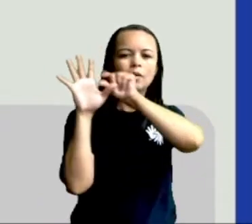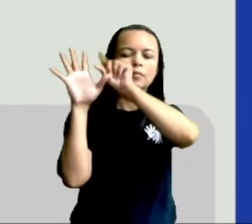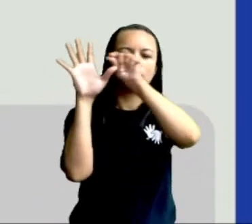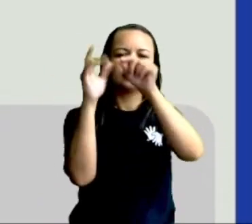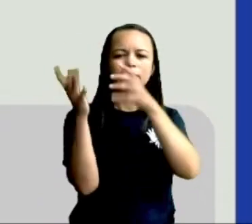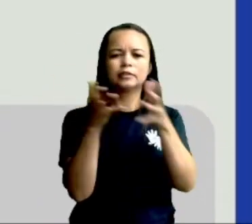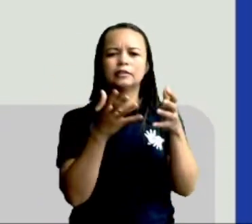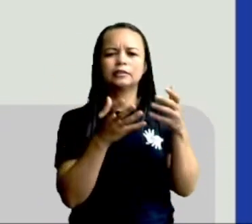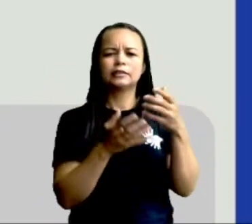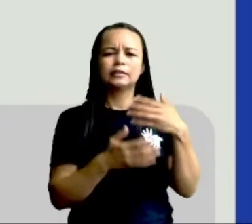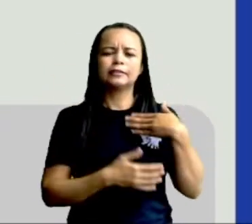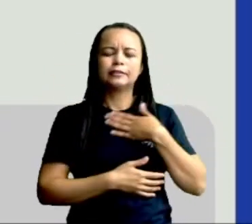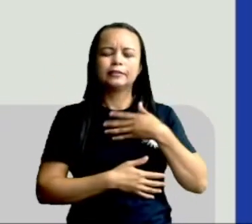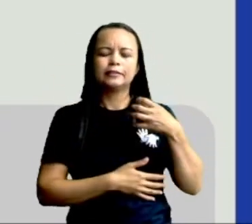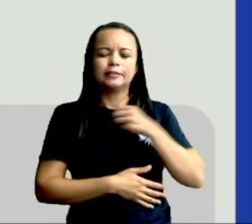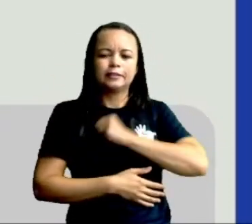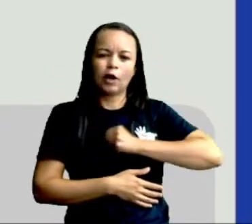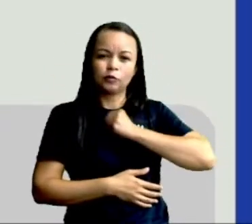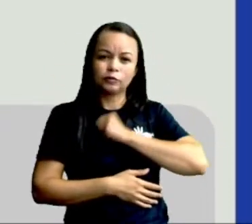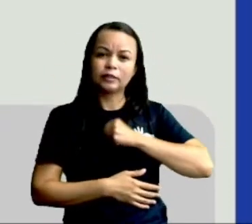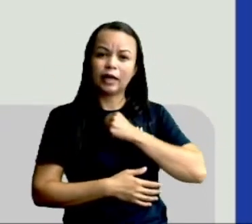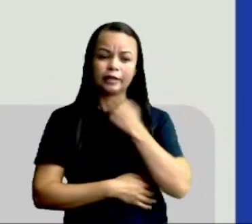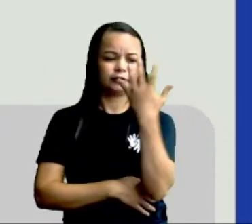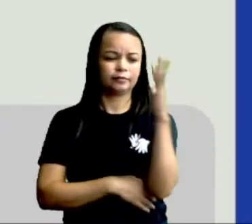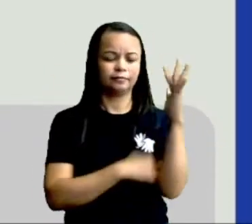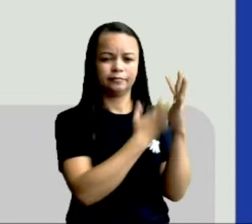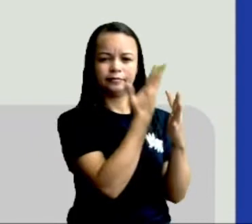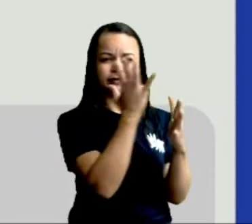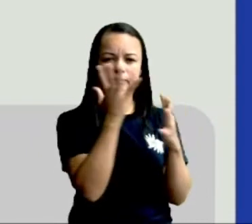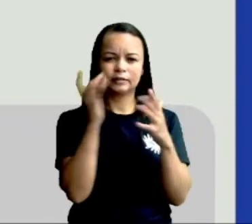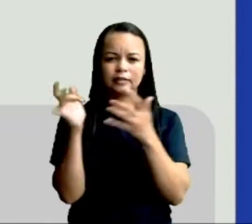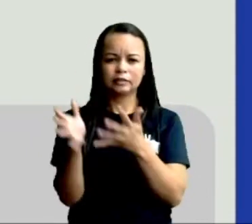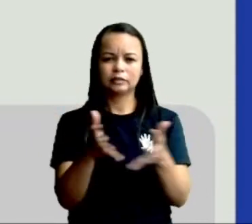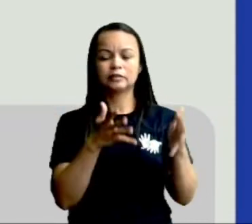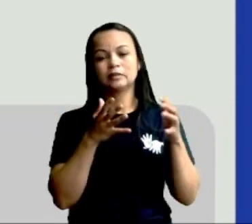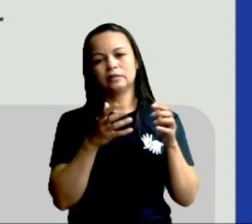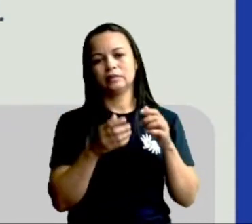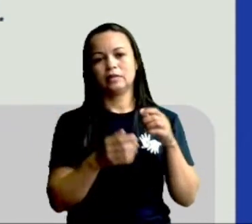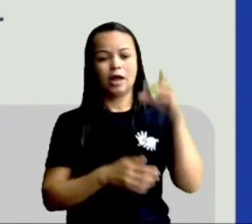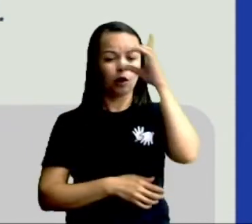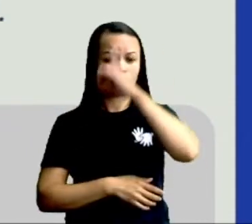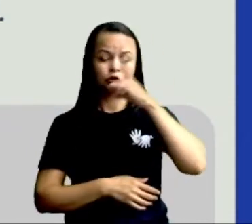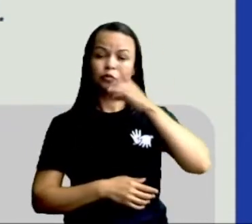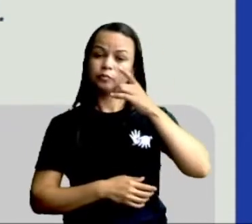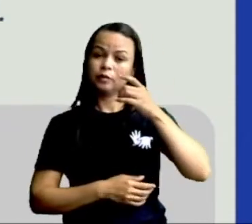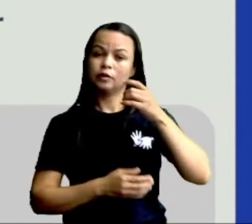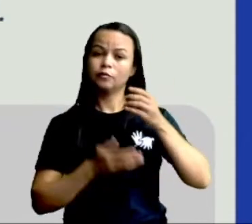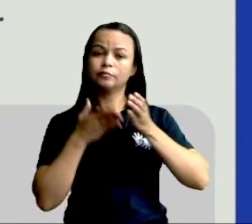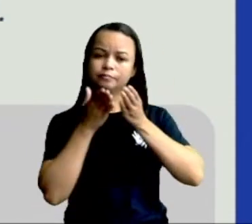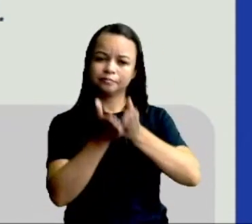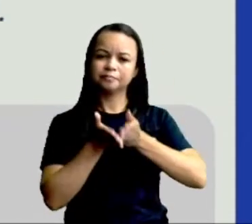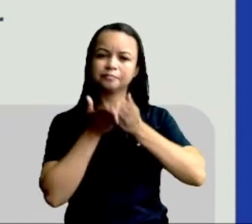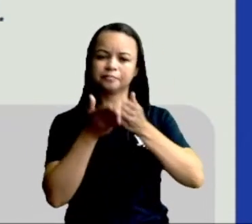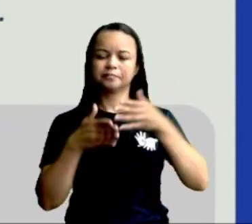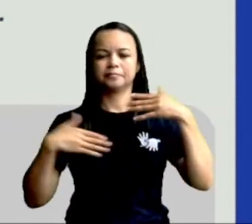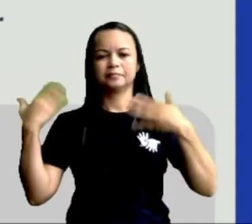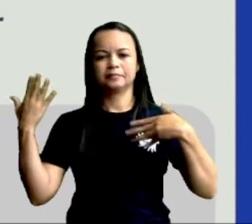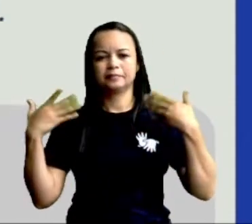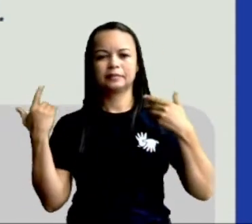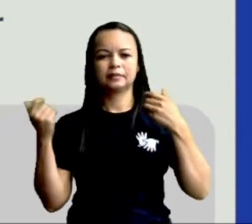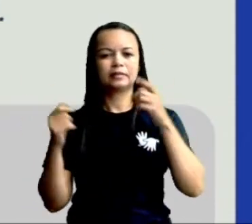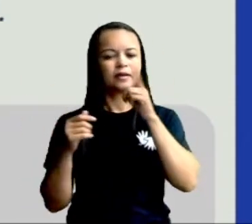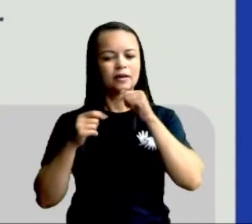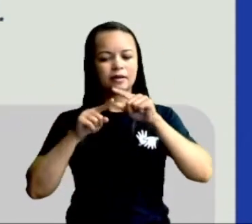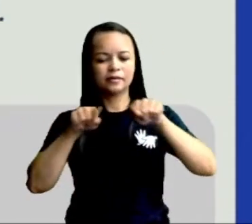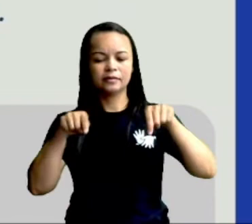E Do Mato do Manso Regato que corta as Campinas aos domingos ia passear de Canoa na agenda as